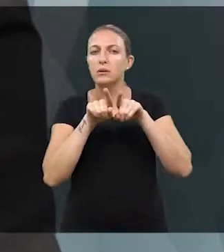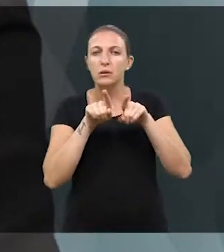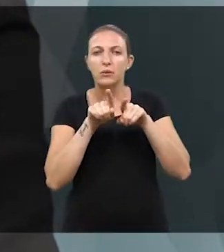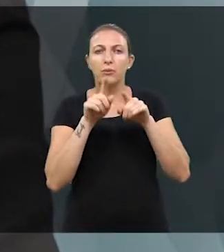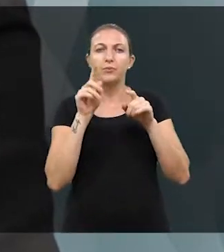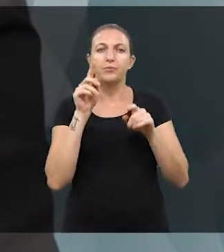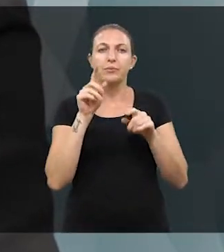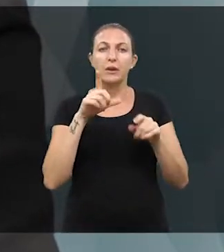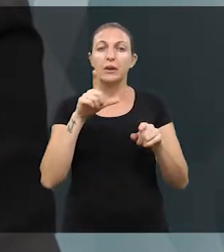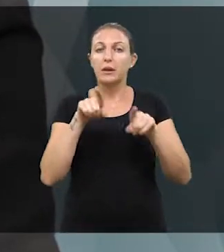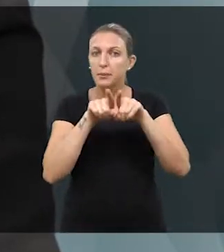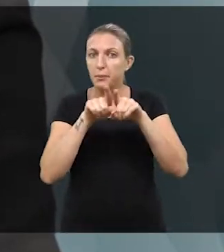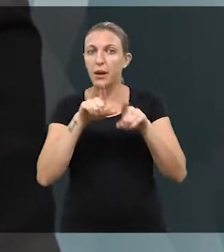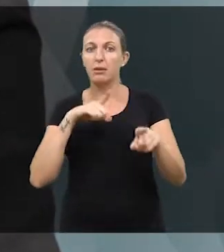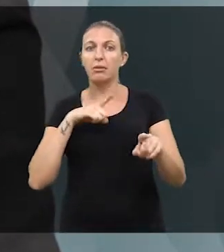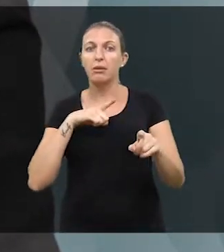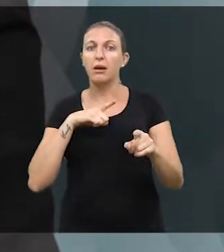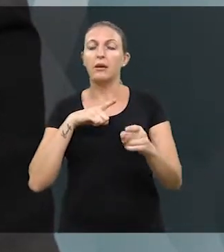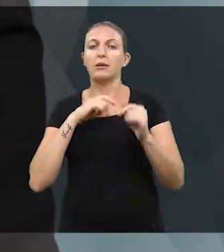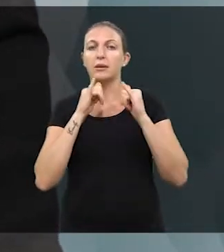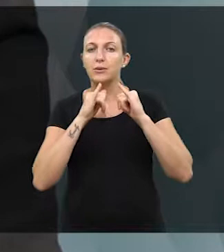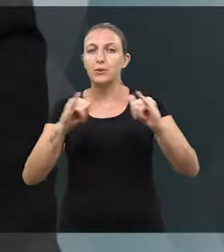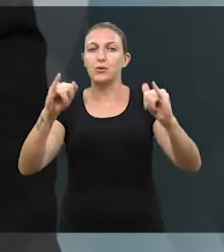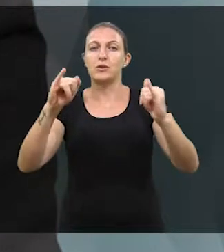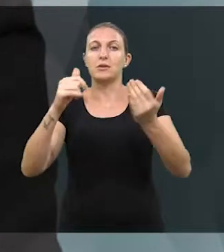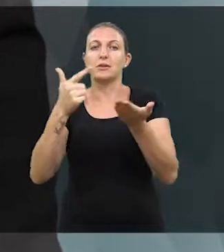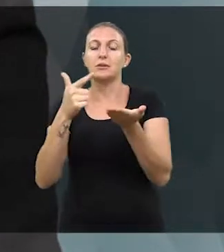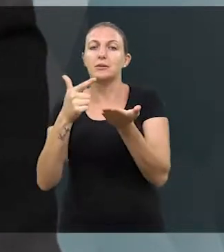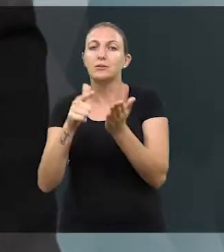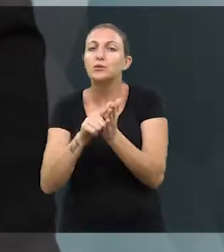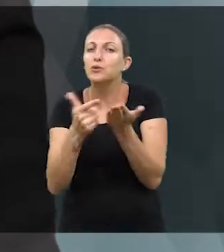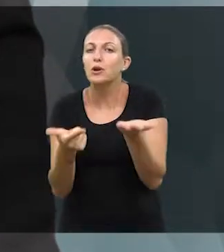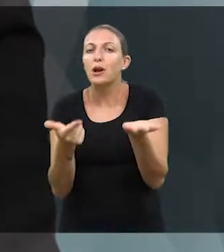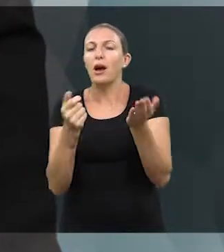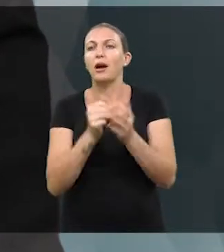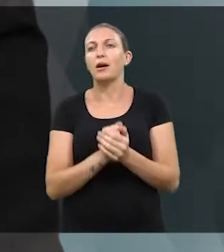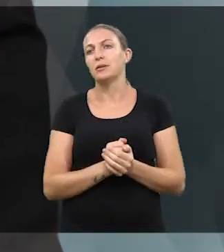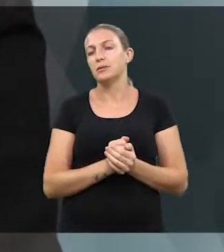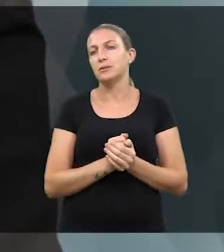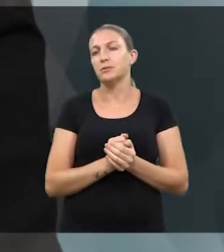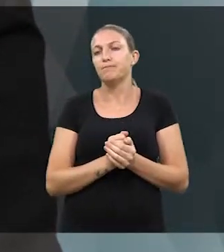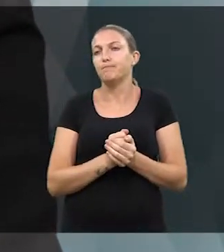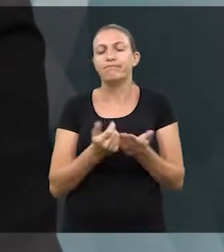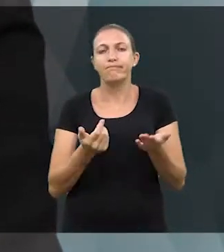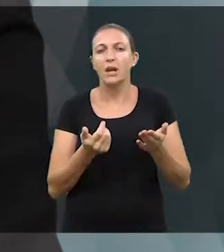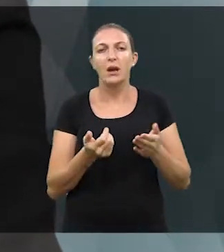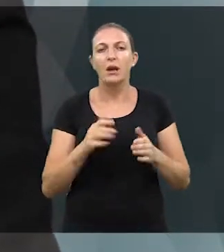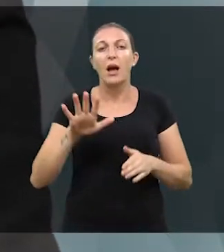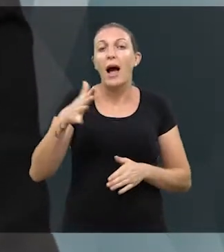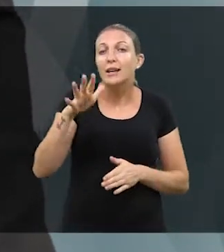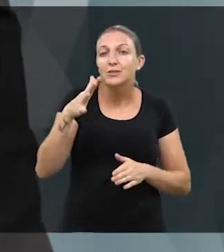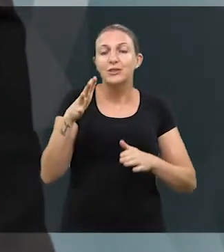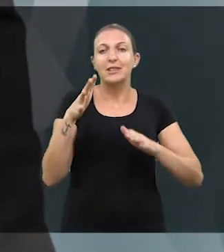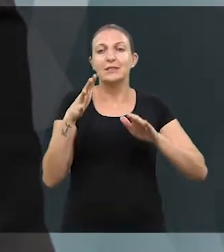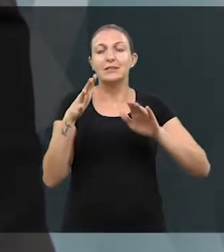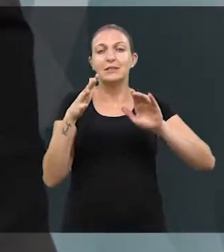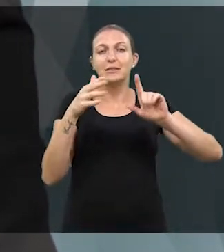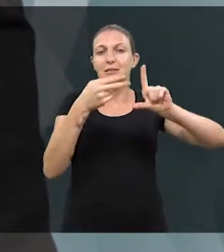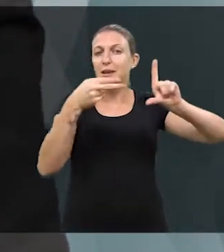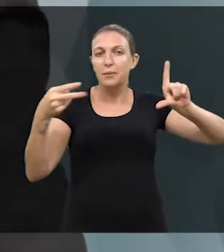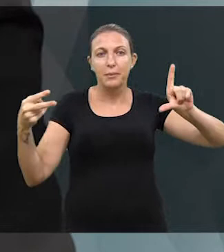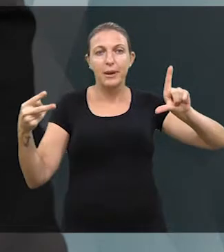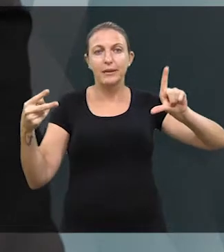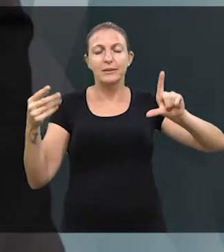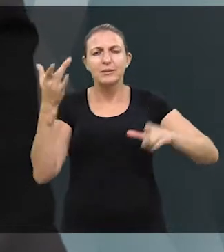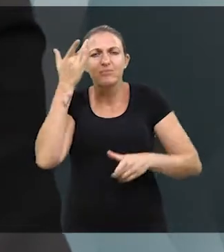segundo na cidade depois né ela não aparece a notícia até porque o a imprensa não tenha como adivinhar os pedidos são feitos diretamente